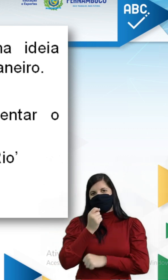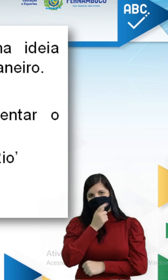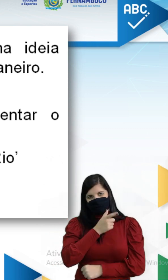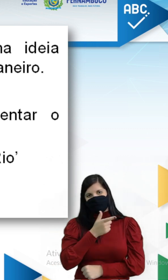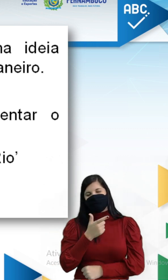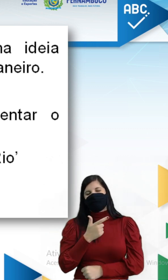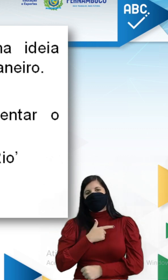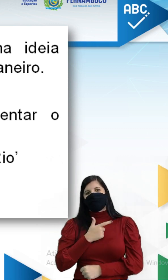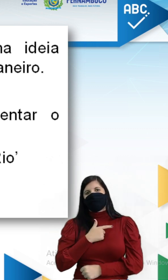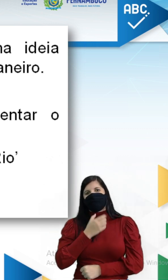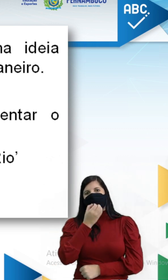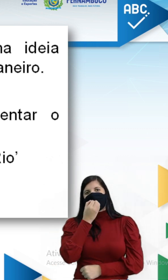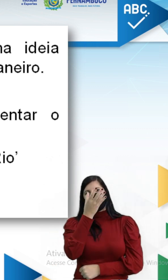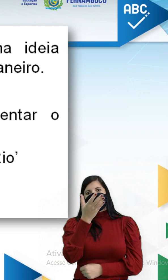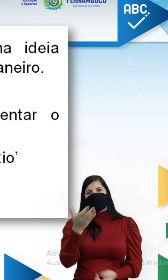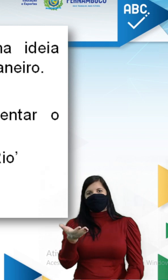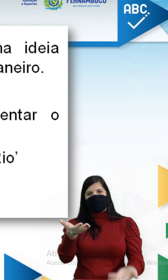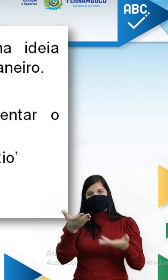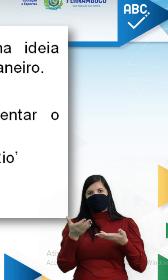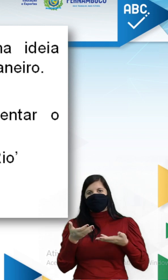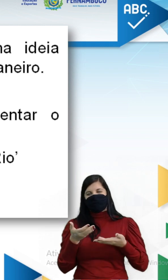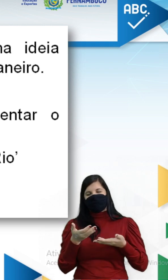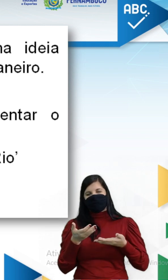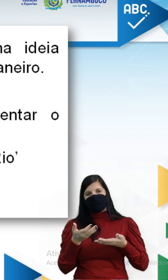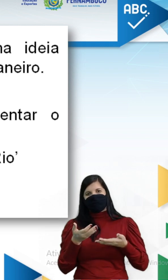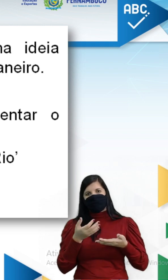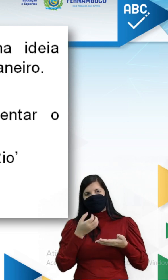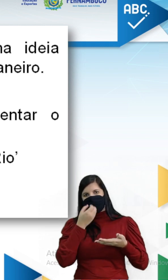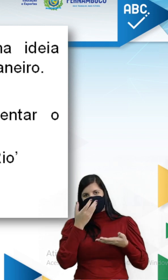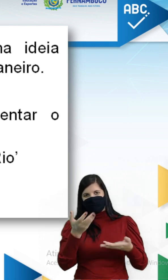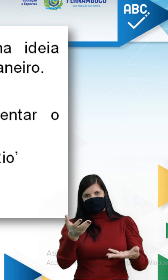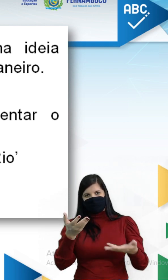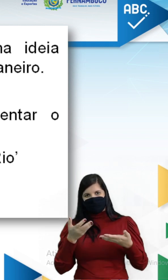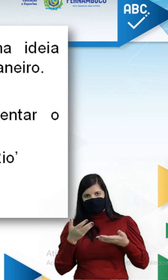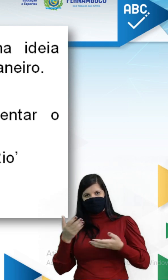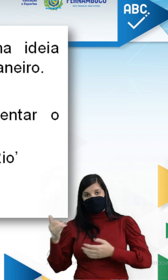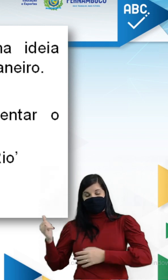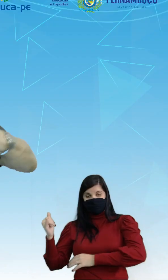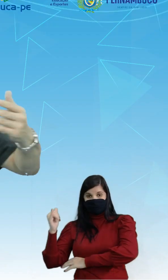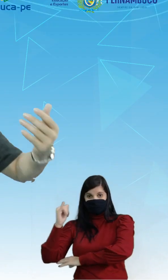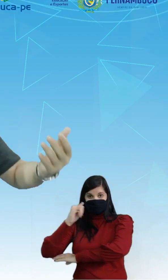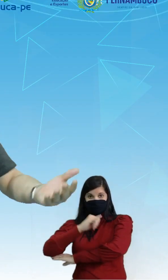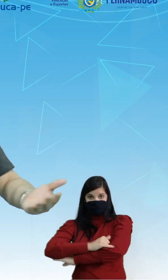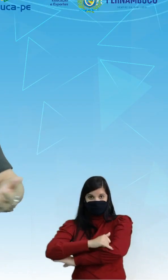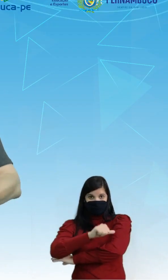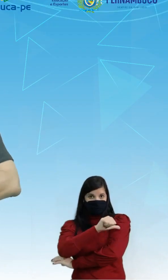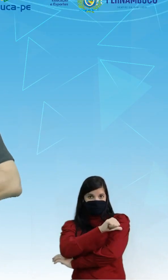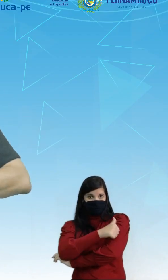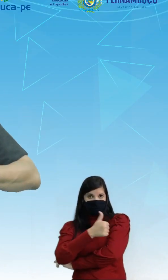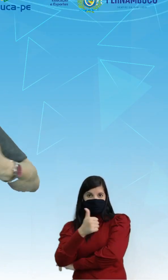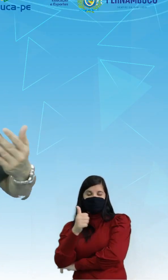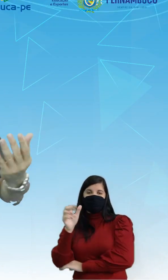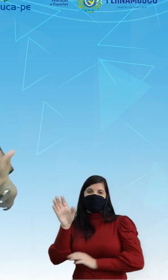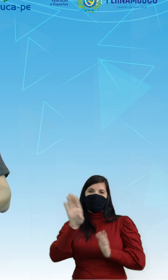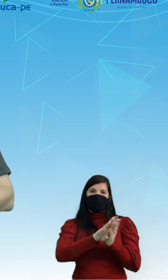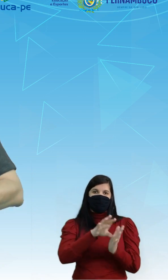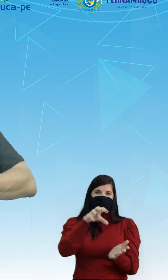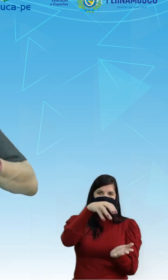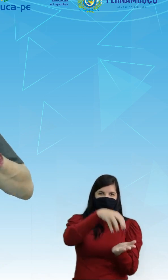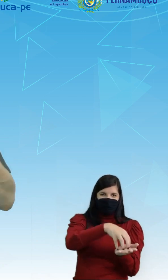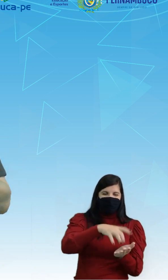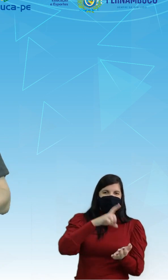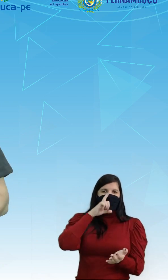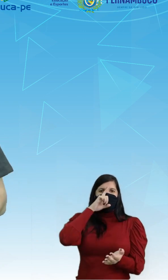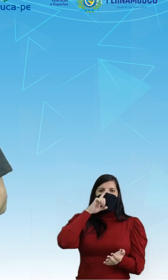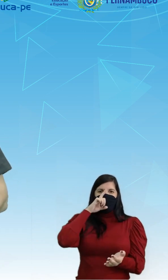texto. Boas-vindas, quando ele fala do Galeão ao centro, certo? É perigo, tal. É a